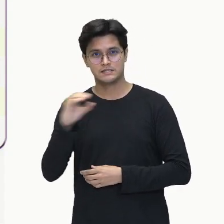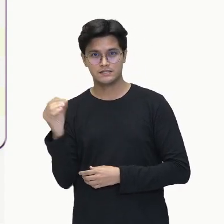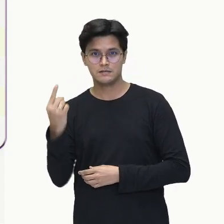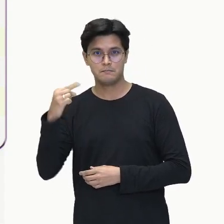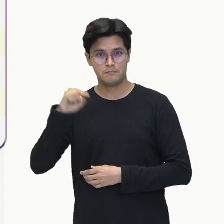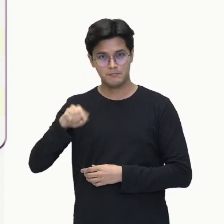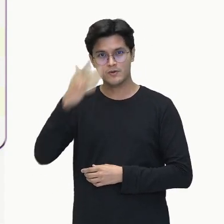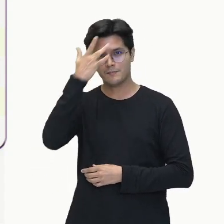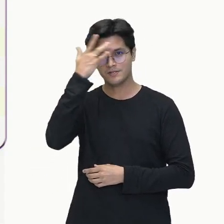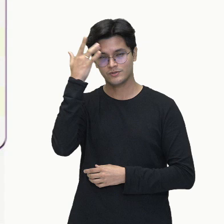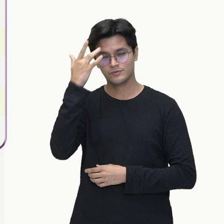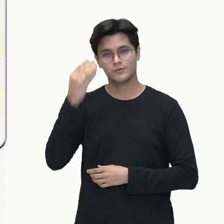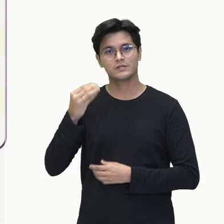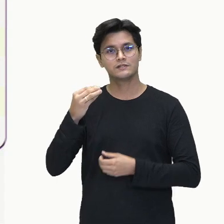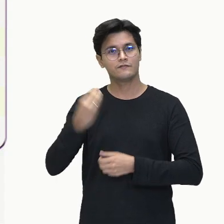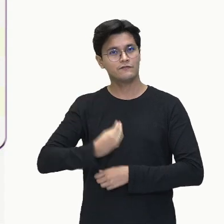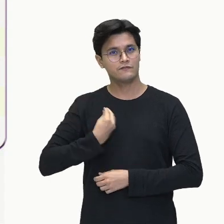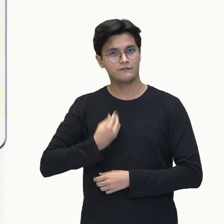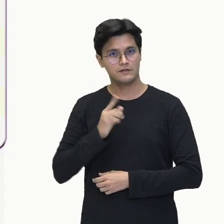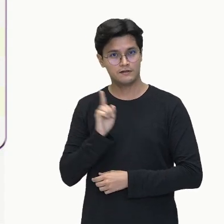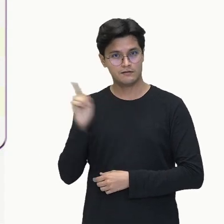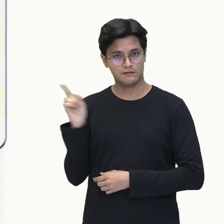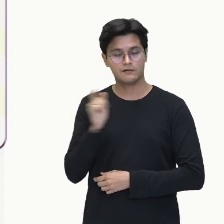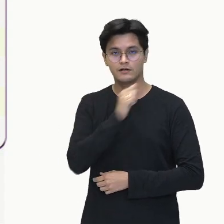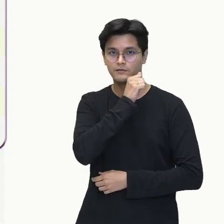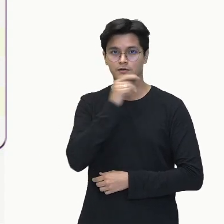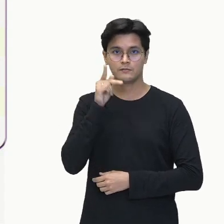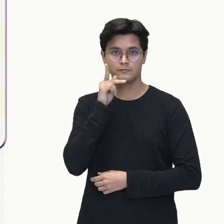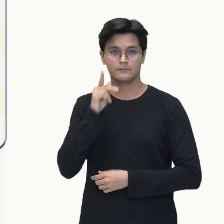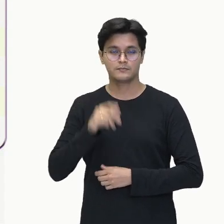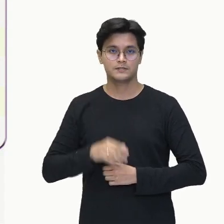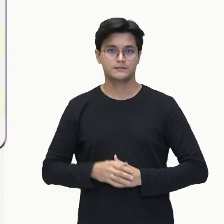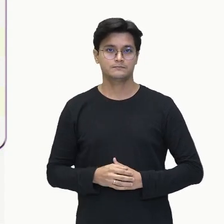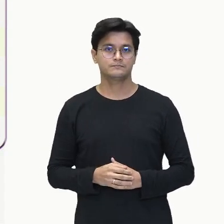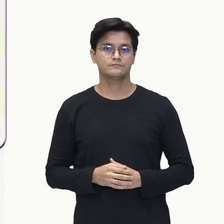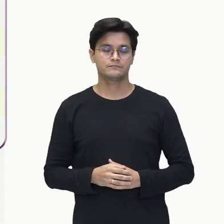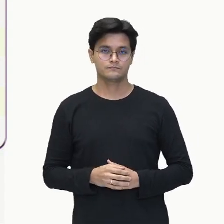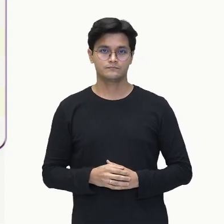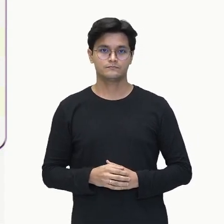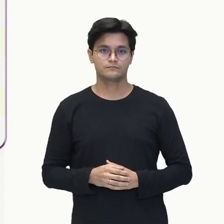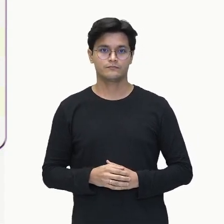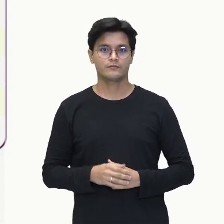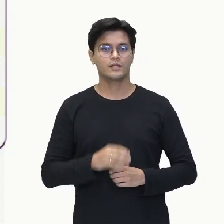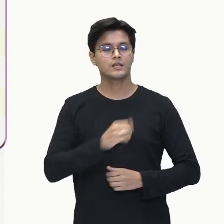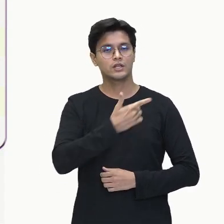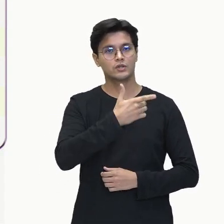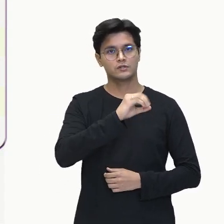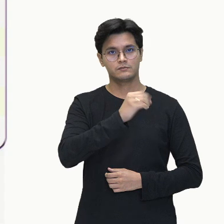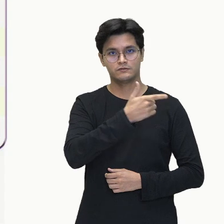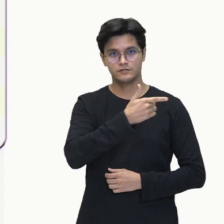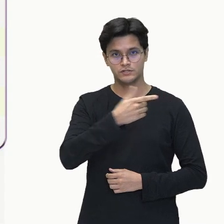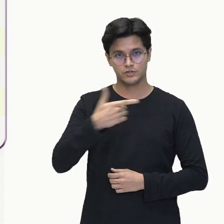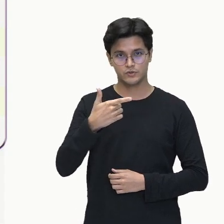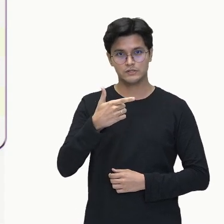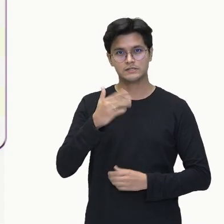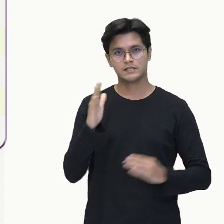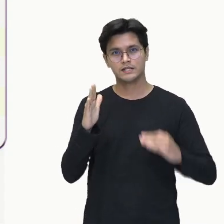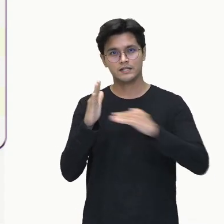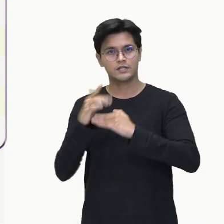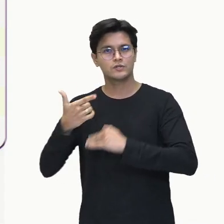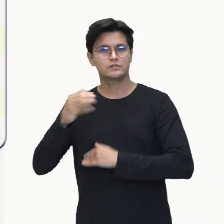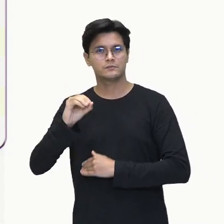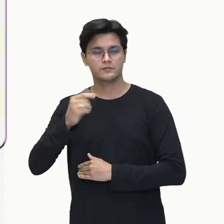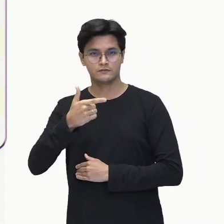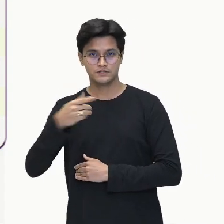impressionante nesses números de Santana aqui são que de 2022 para 2023, esses